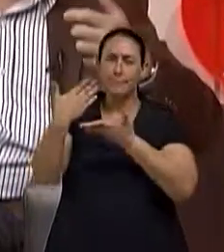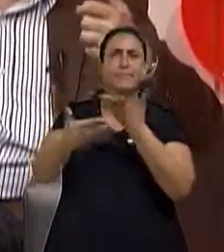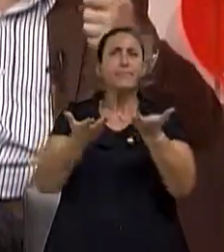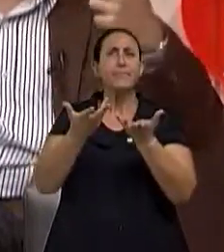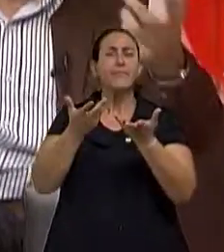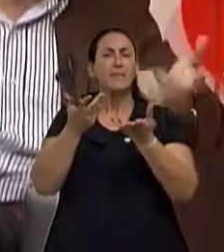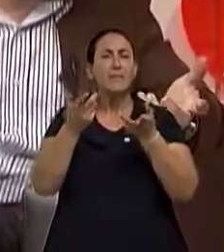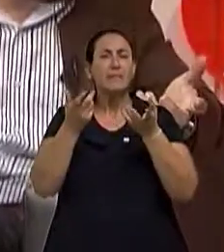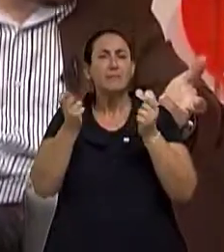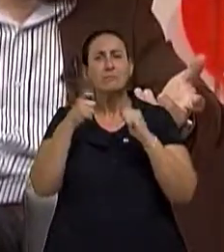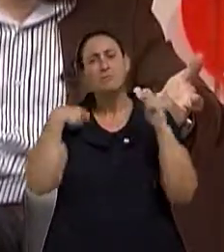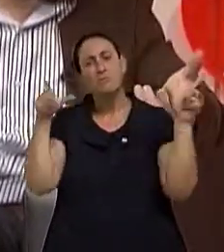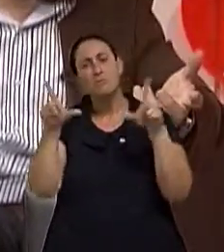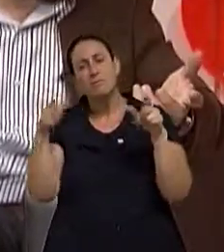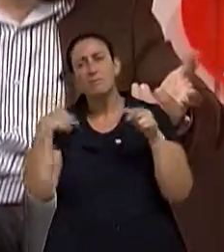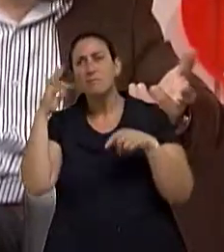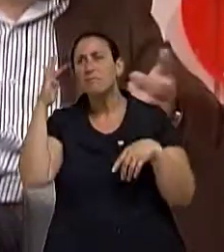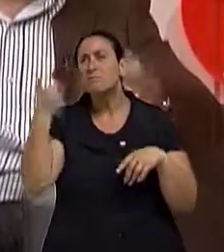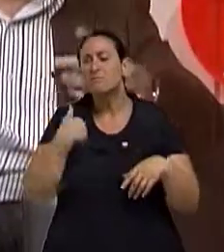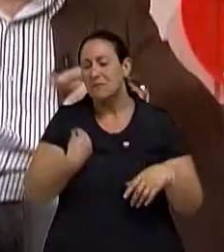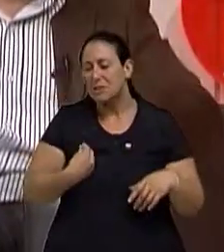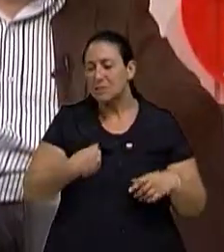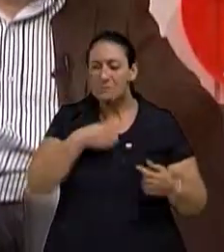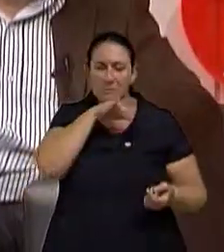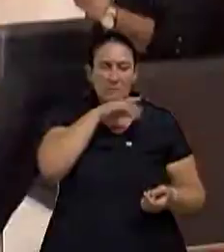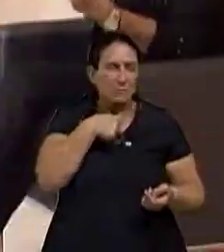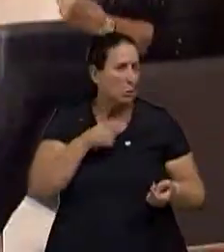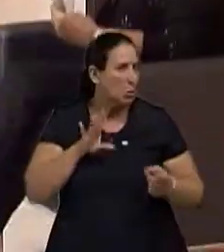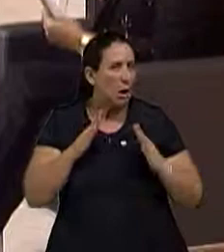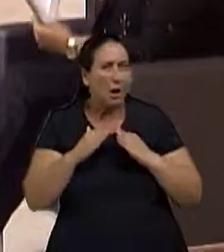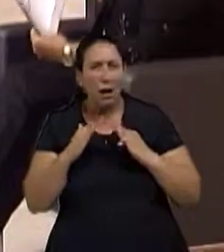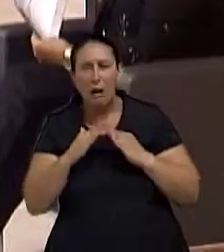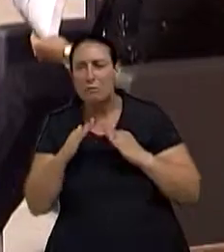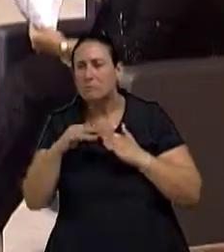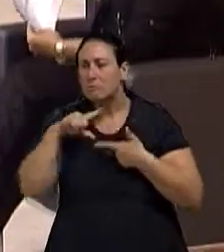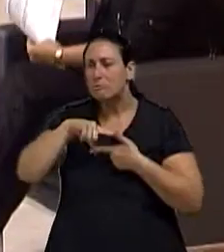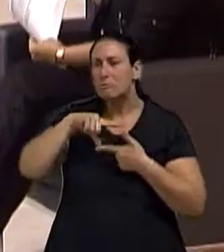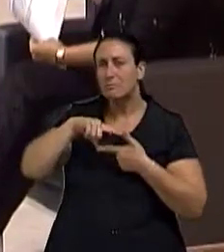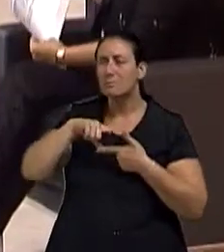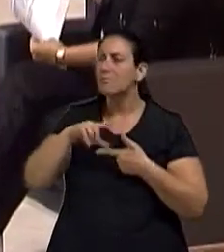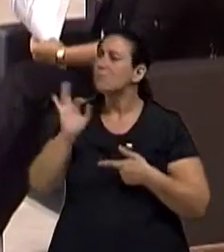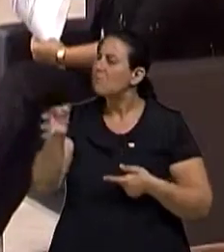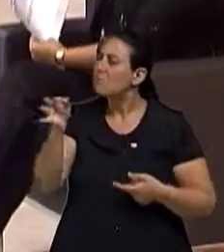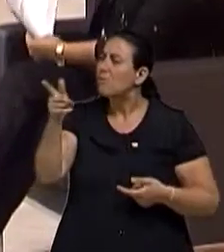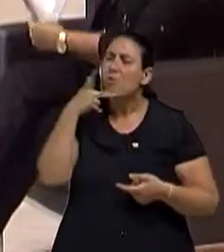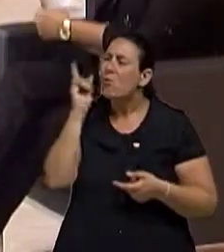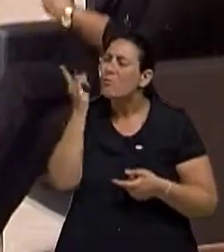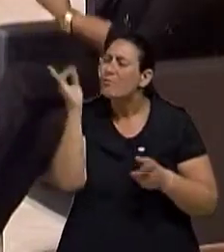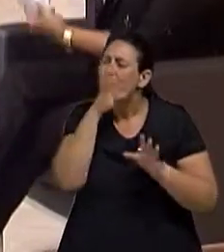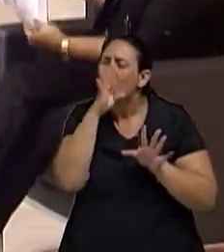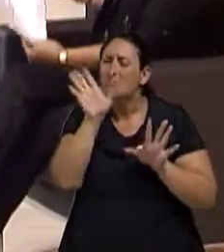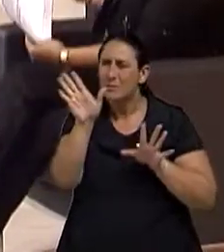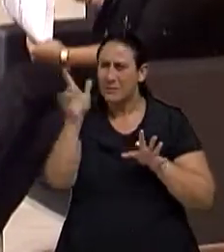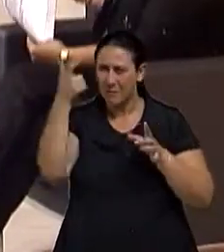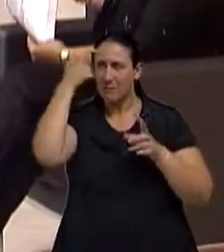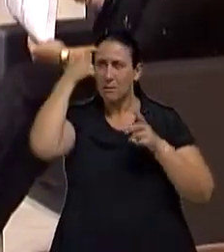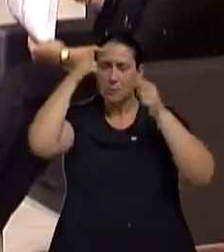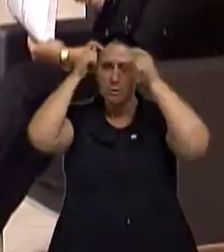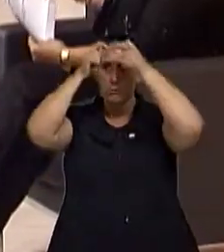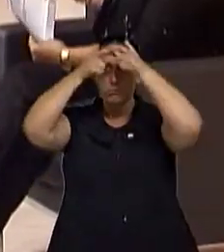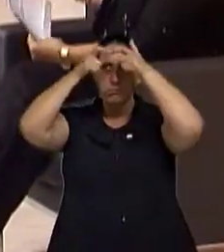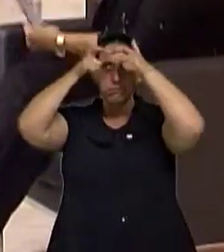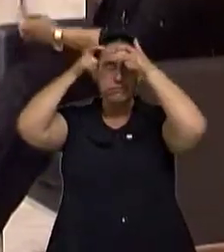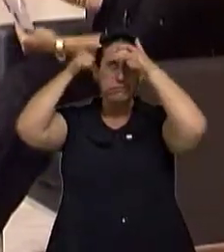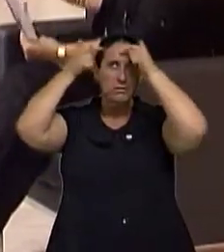ideias errôneas a respeito da sua própria vida. E como é que essa ideia no nosso cérebro, doutor, no último minuto do programa, Sim. essa ideia cresce no nosso